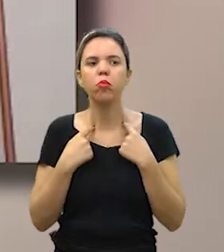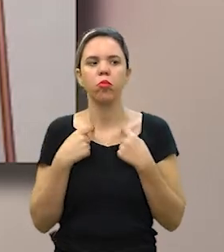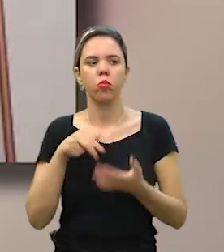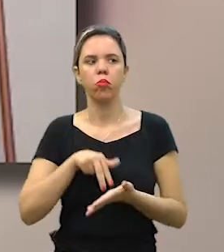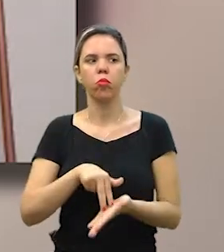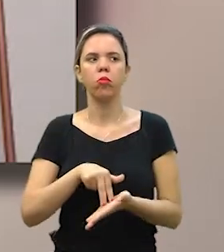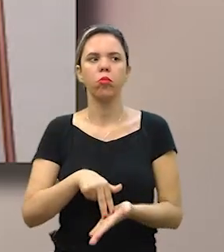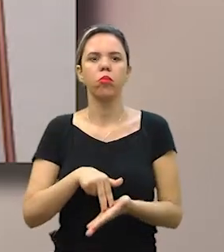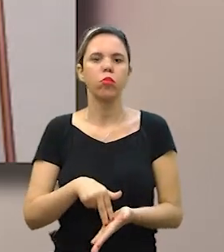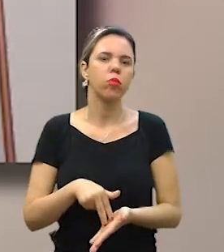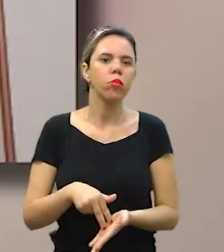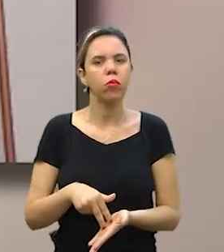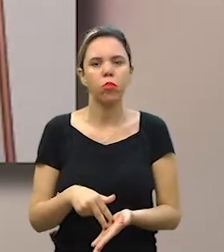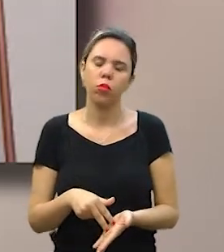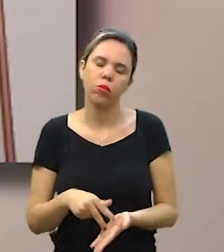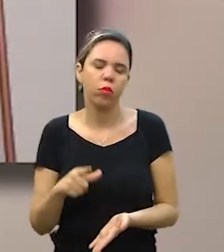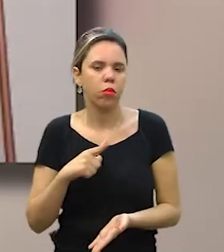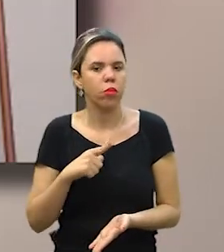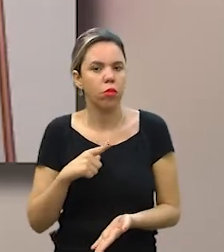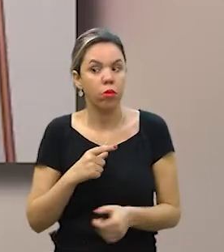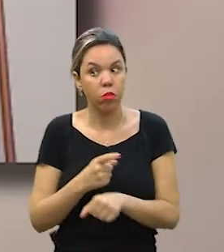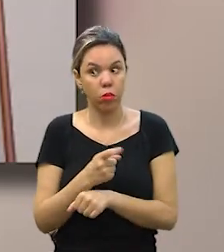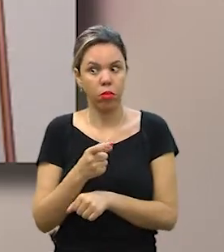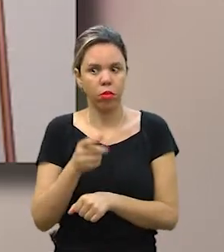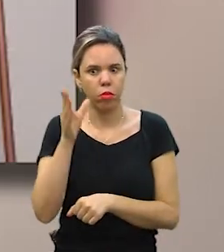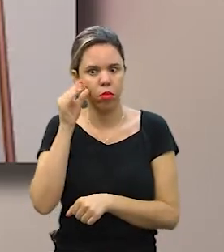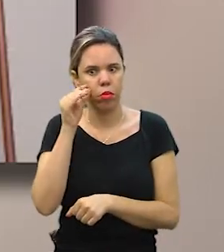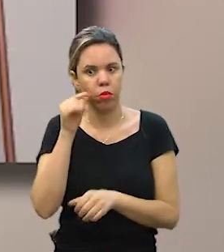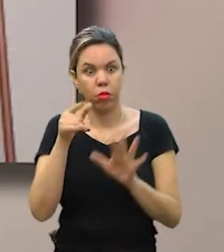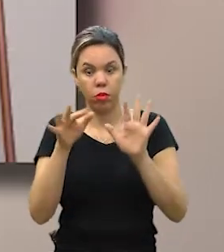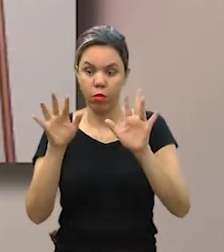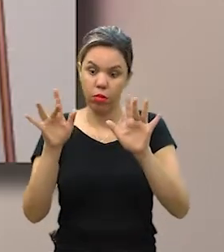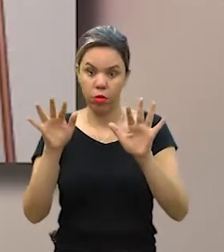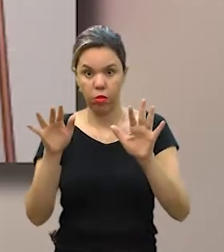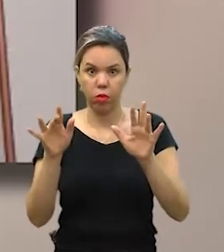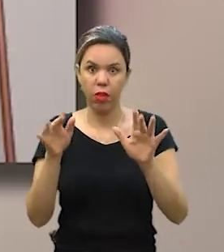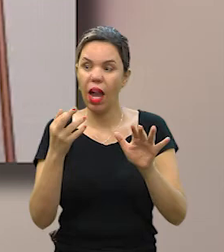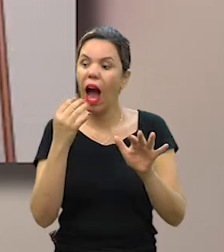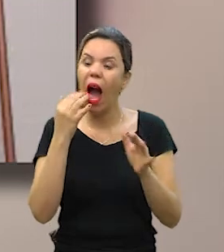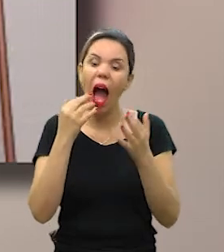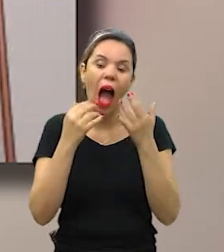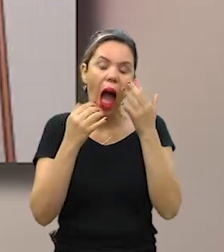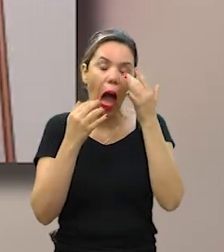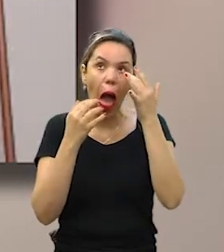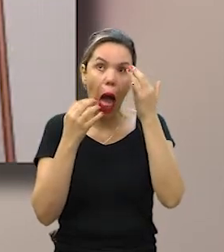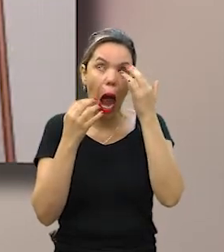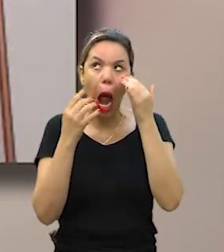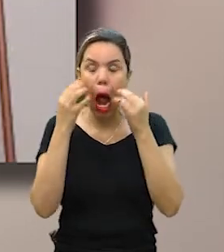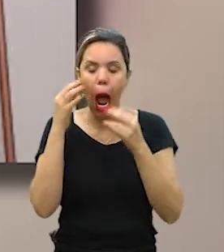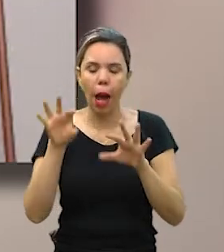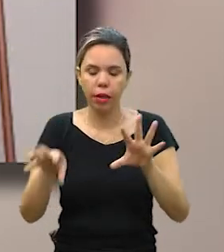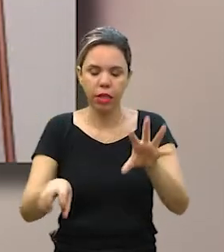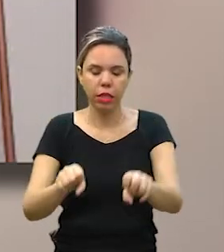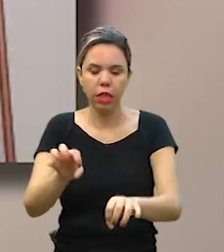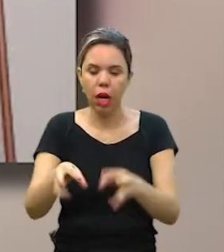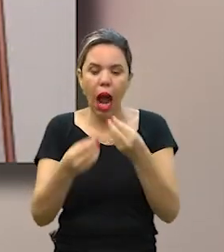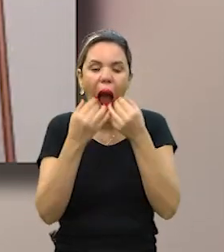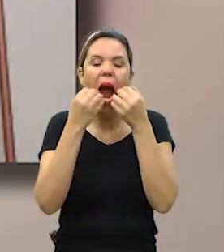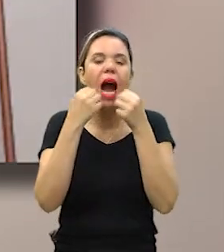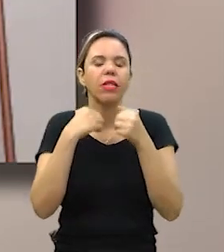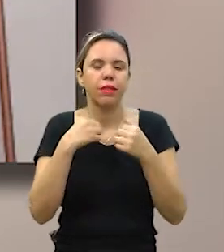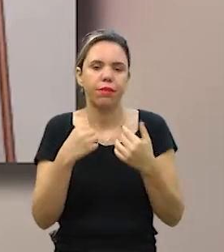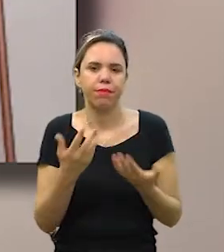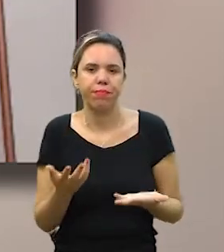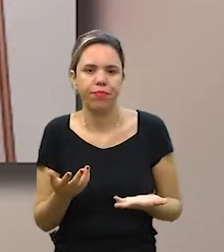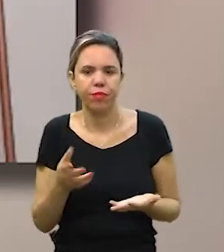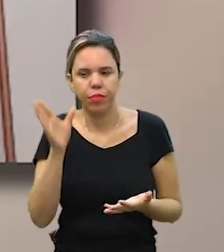pescocinho firme, ele tem que ter descoberto as suas mãozinhas de levar na boca, levar os objetos na